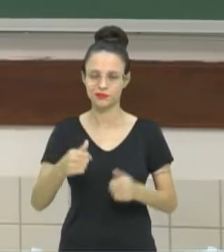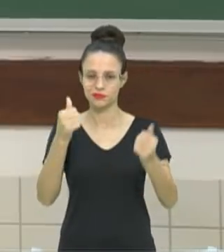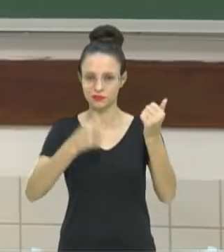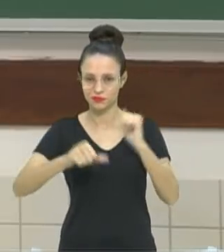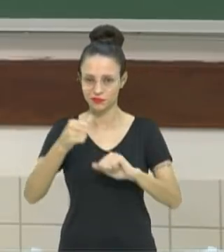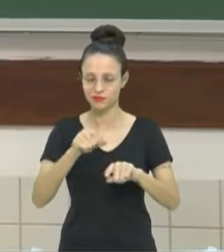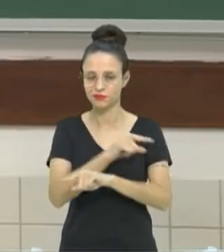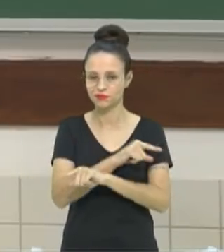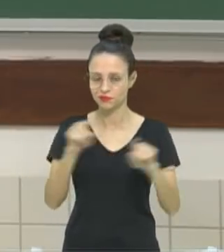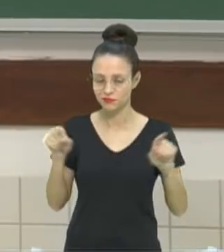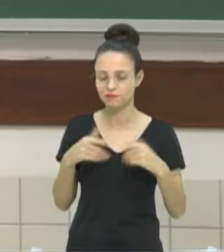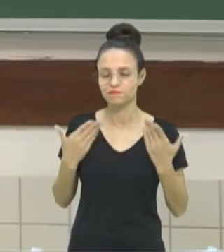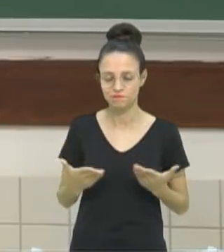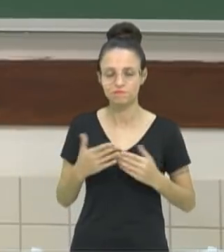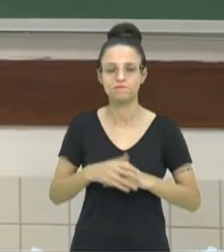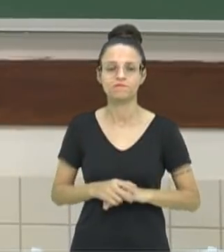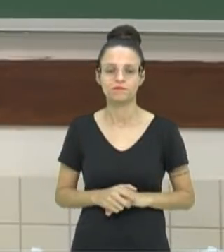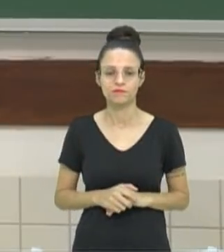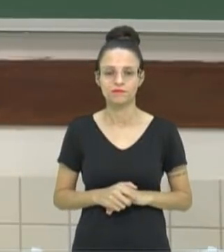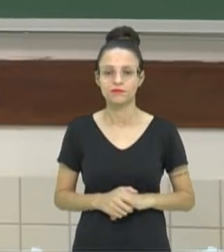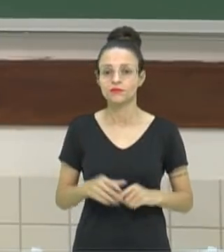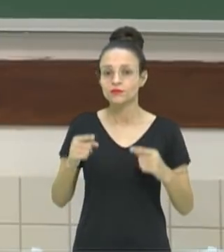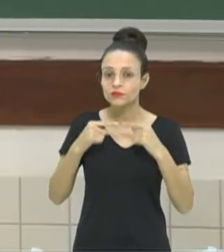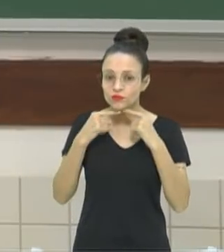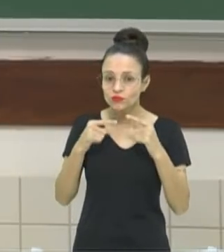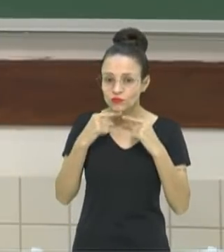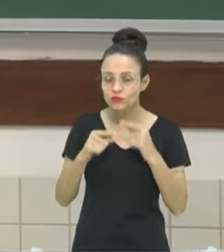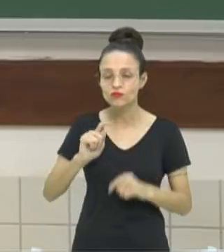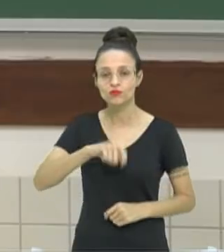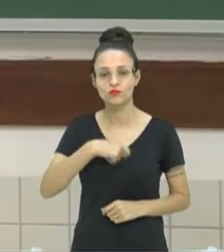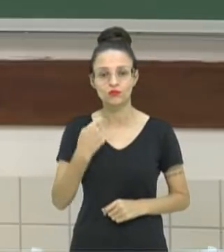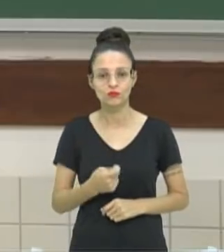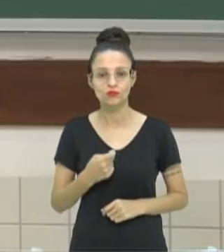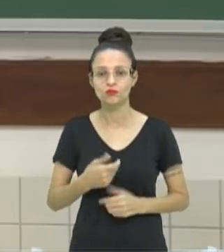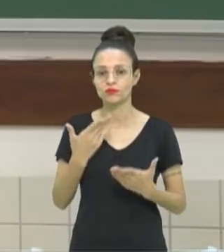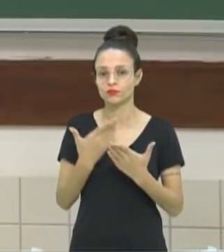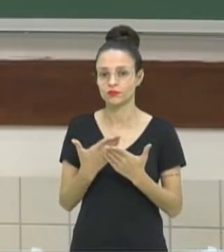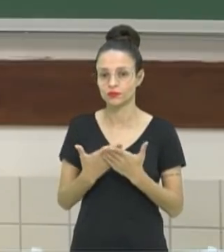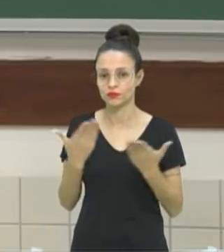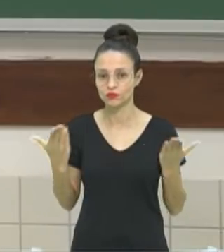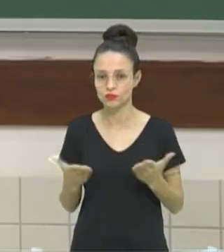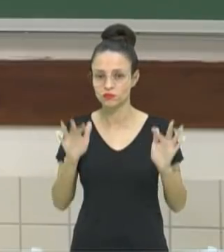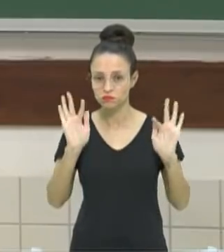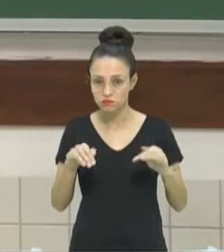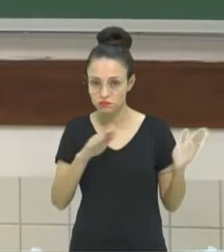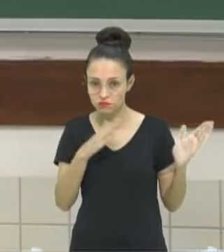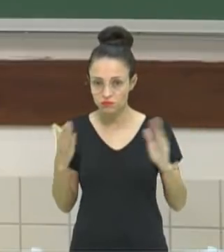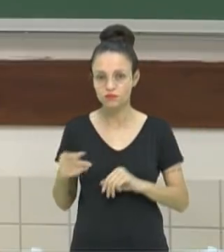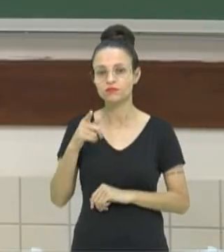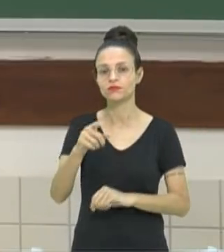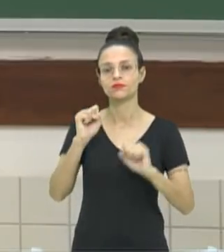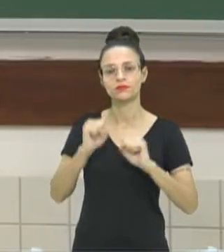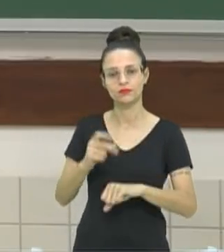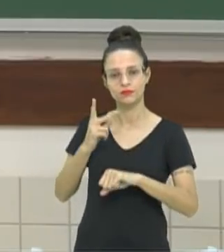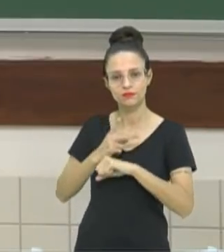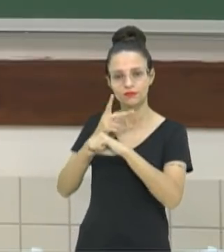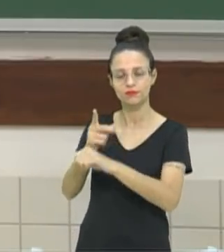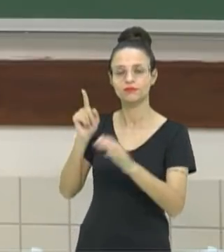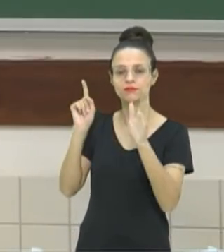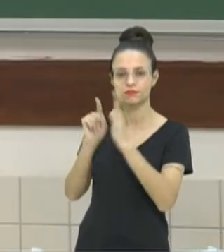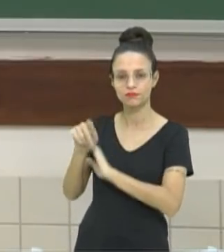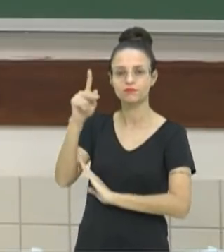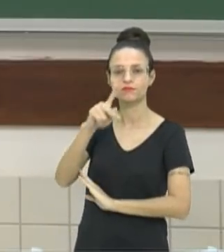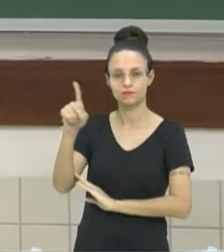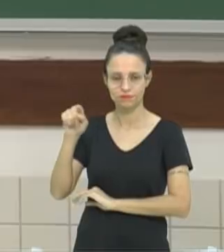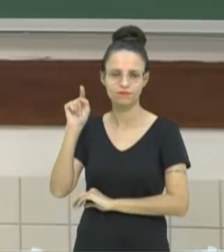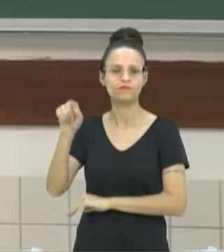tira tuas dúvidas e assim por diante. Dúvidas sobre o que nós vamos tratar na aula de hoje, ao final dela, vocês podem perguntar lá no aplicativo